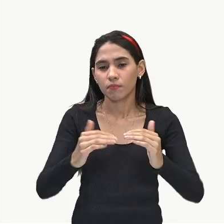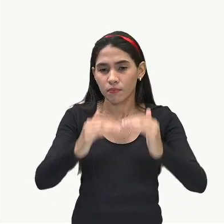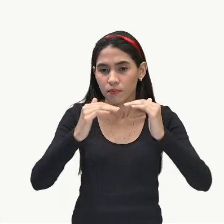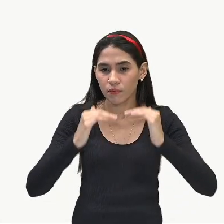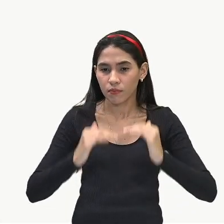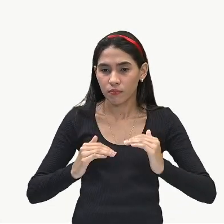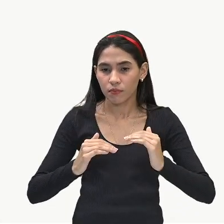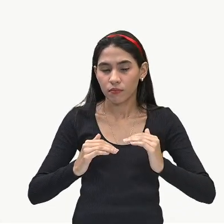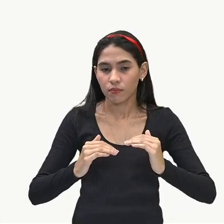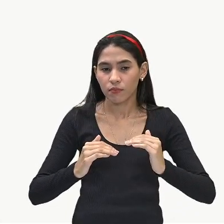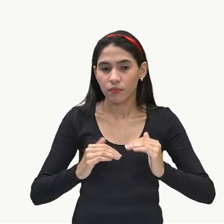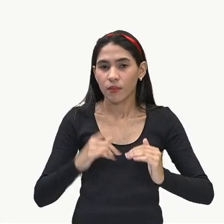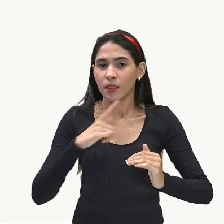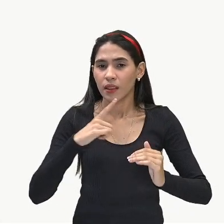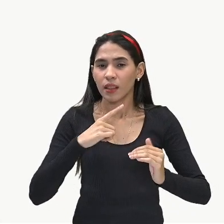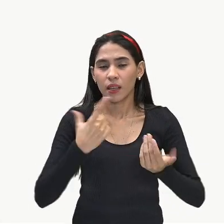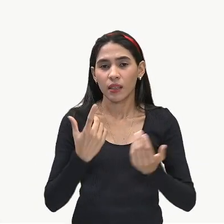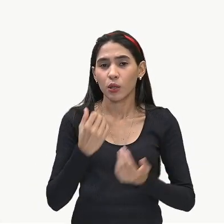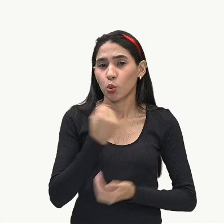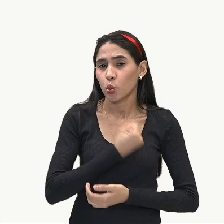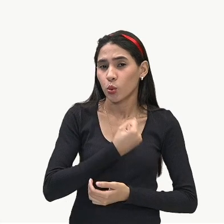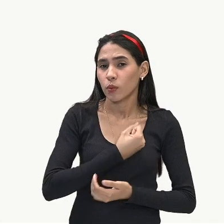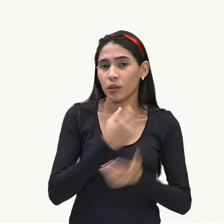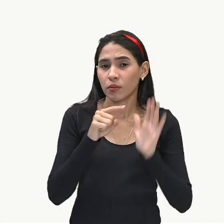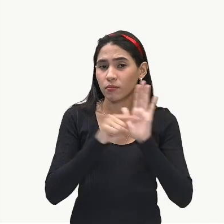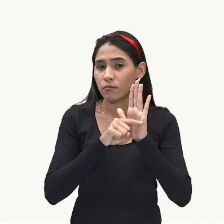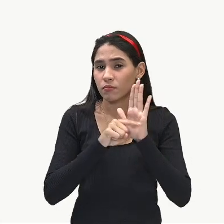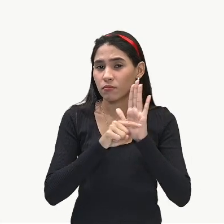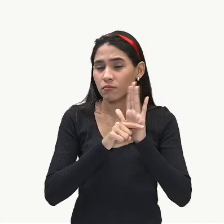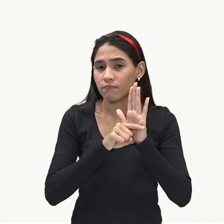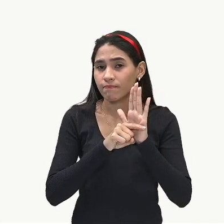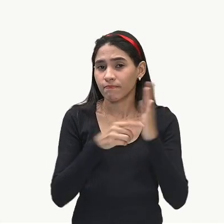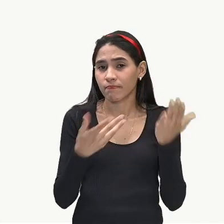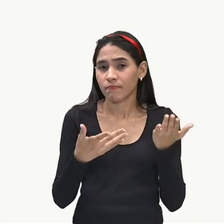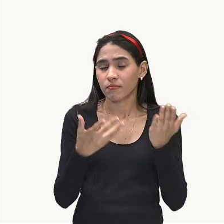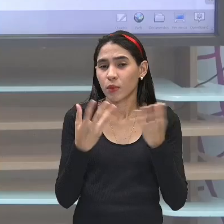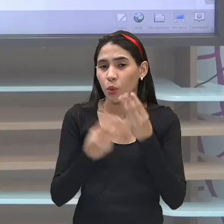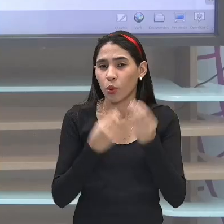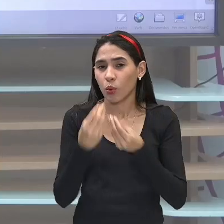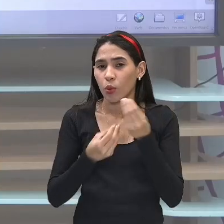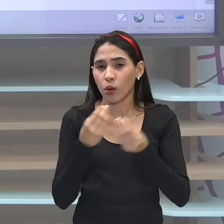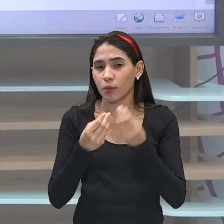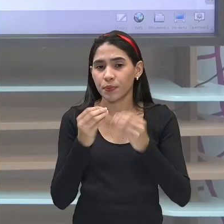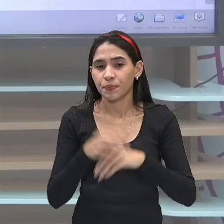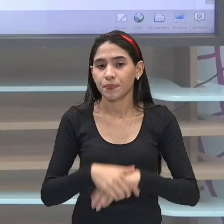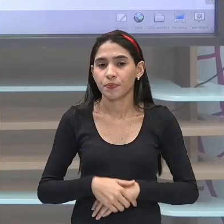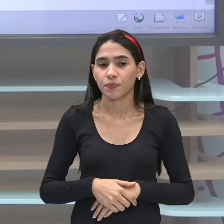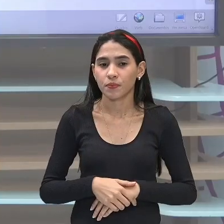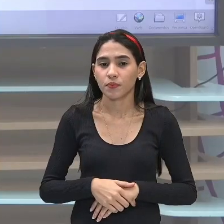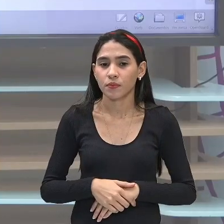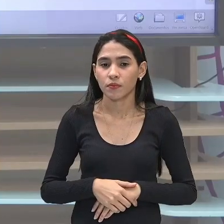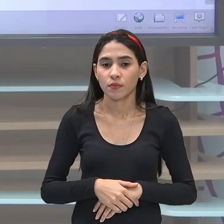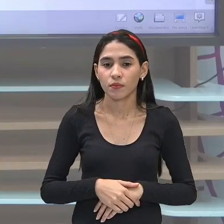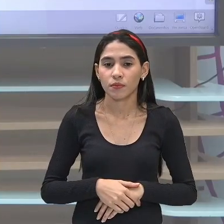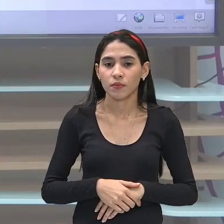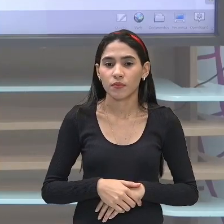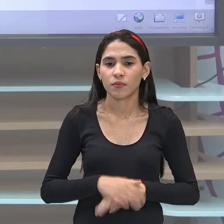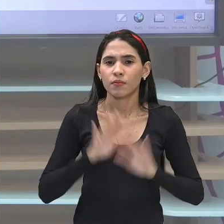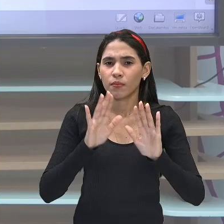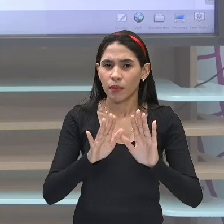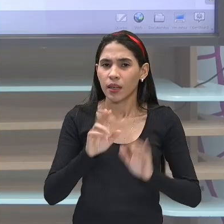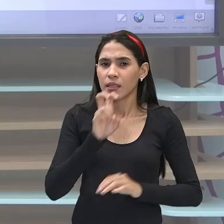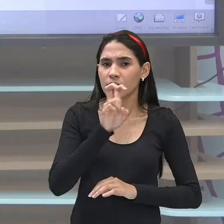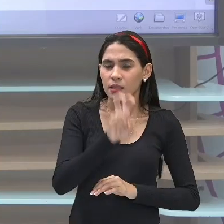aqui, eu tenho valores que começam ali com 5, né? Só que 5 ele